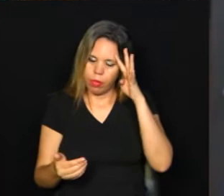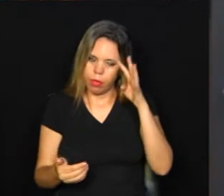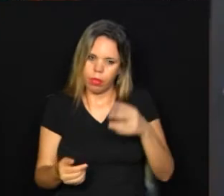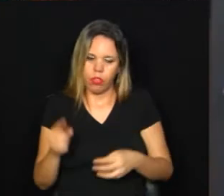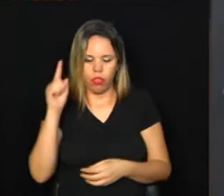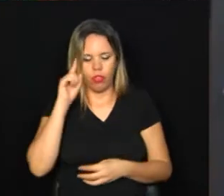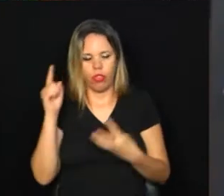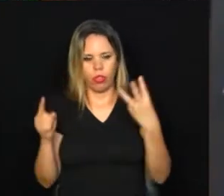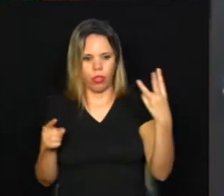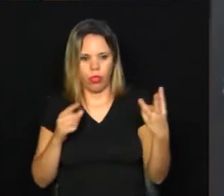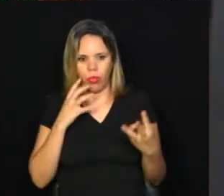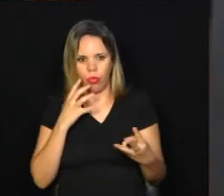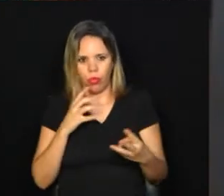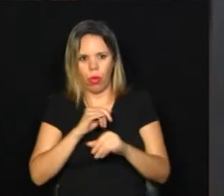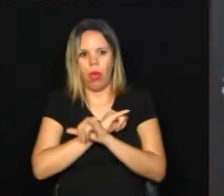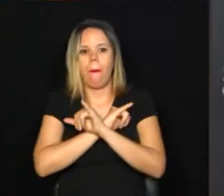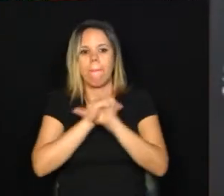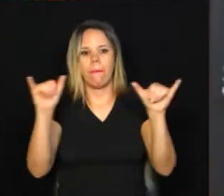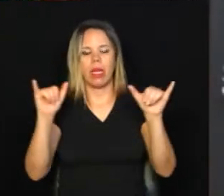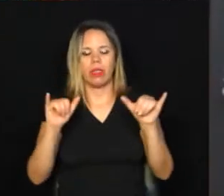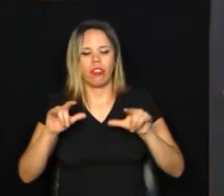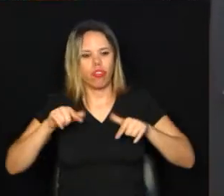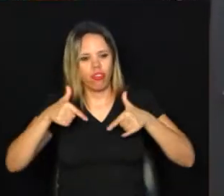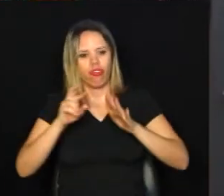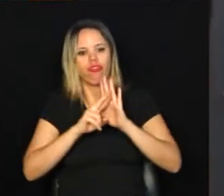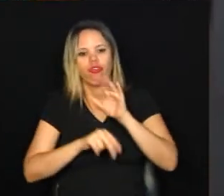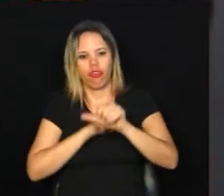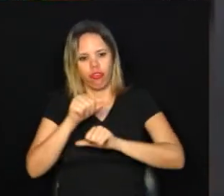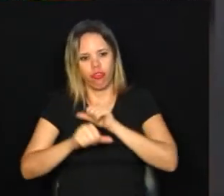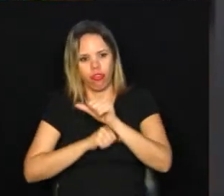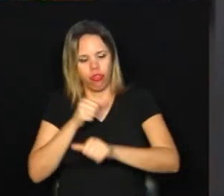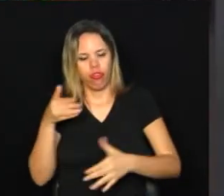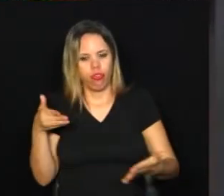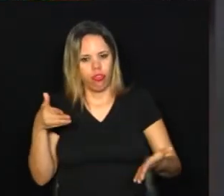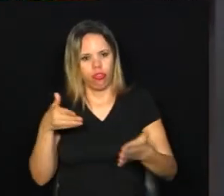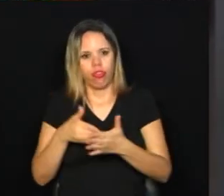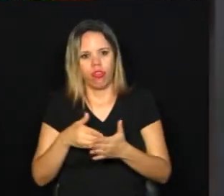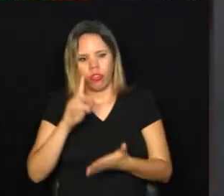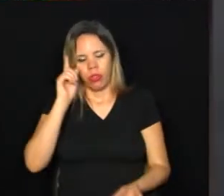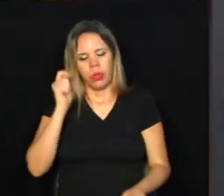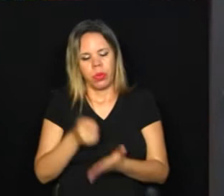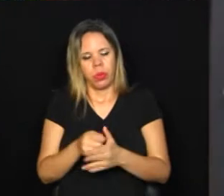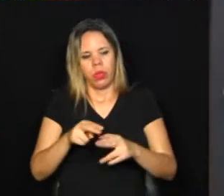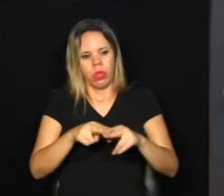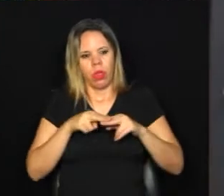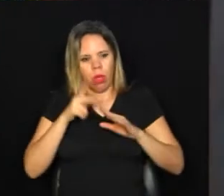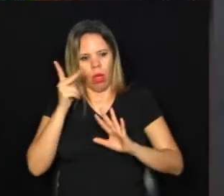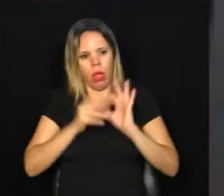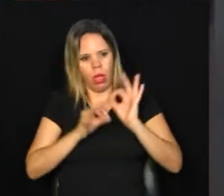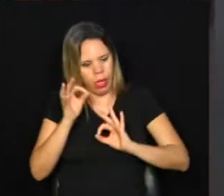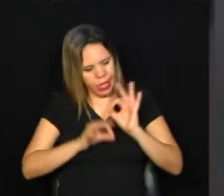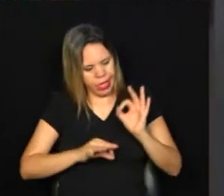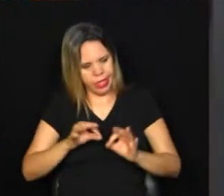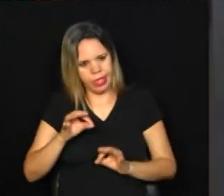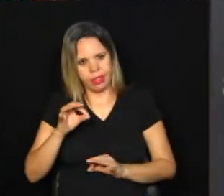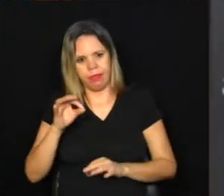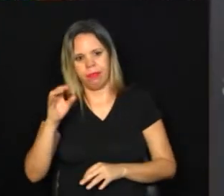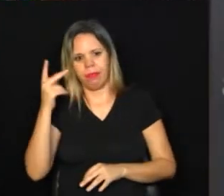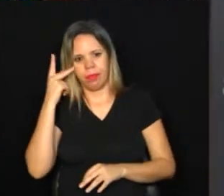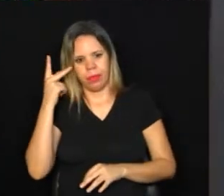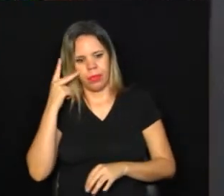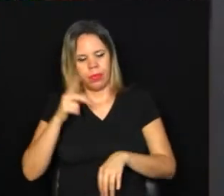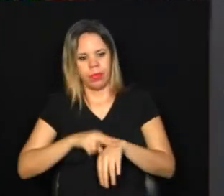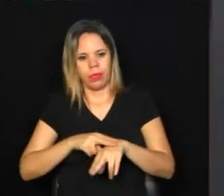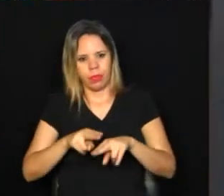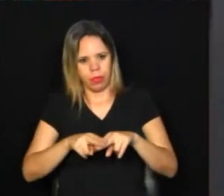de fevereiro, vamos anunciar medidas de suspensão das restrições impostas pelo Plano São Paulo relativas aos